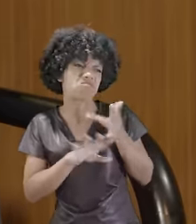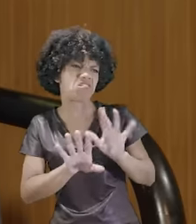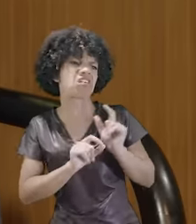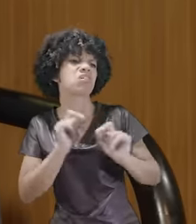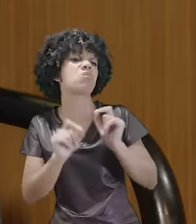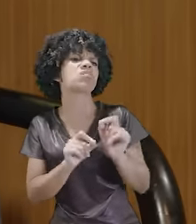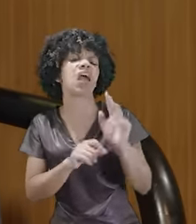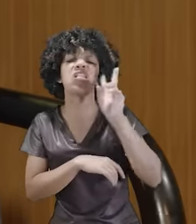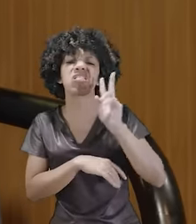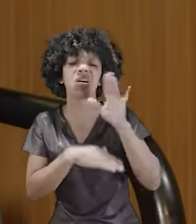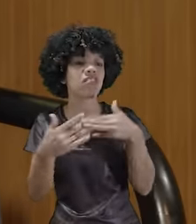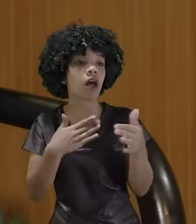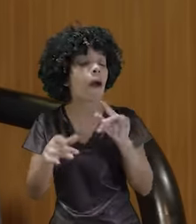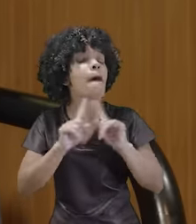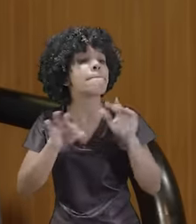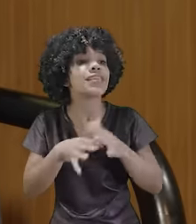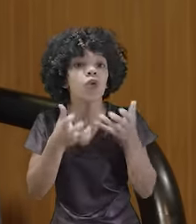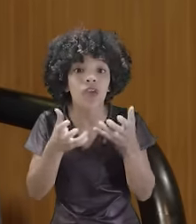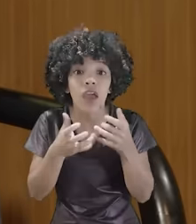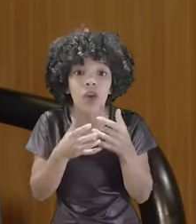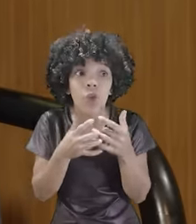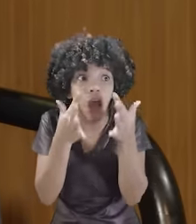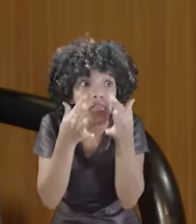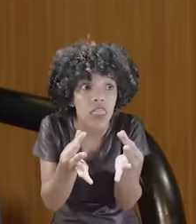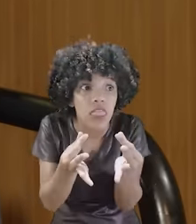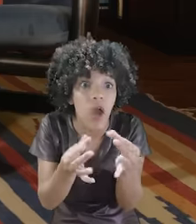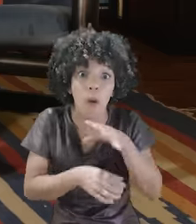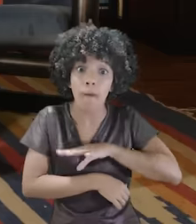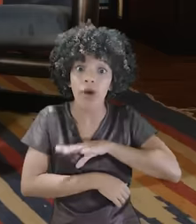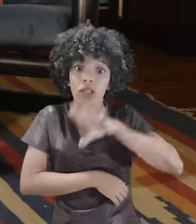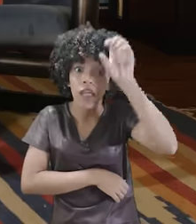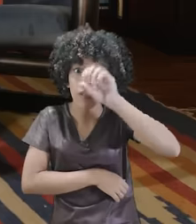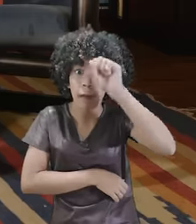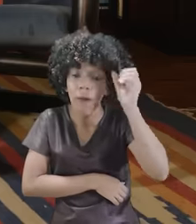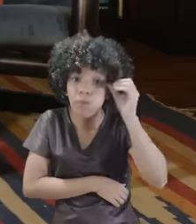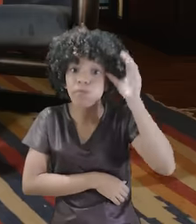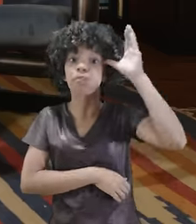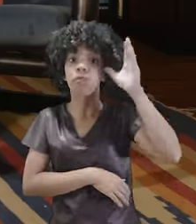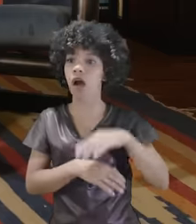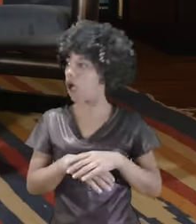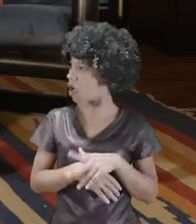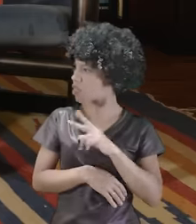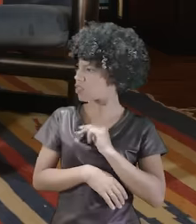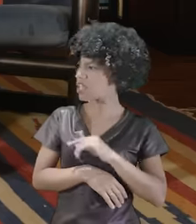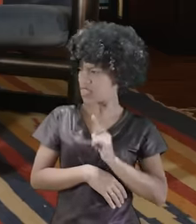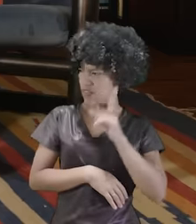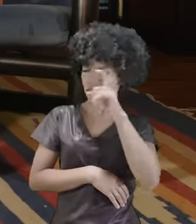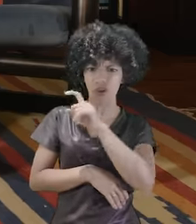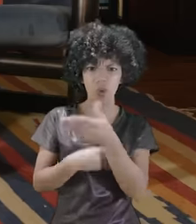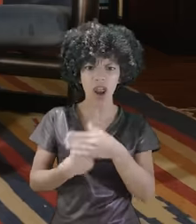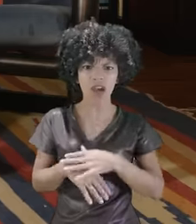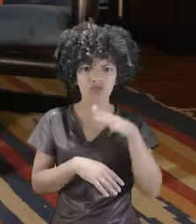não interessa ao restauro aquele está contando mas eu quero saber que o escuta o português Olha você teve muita dificuldade